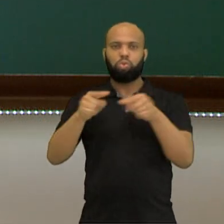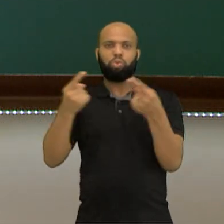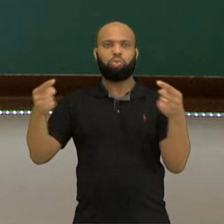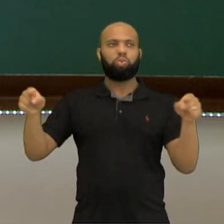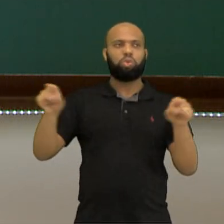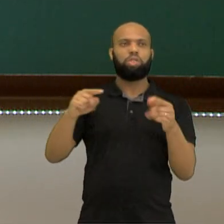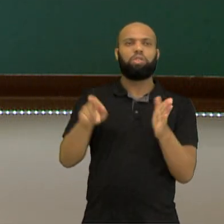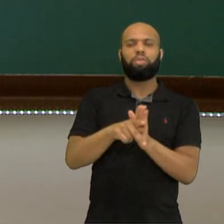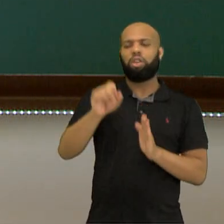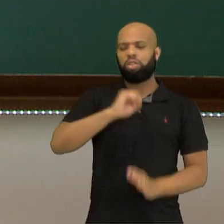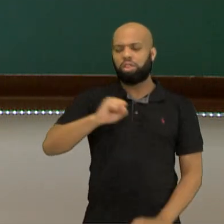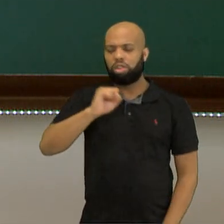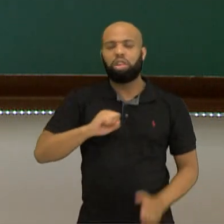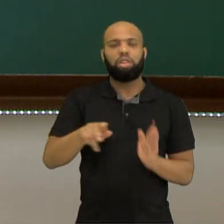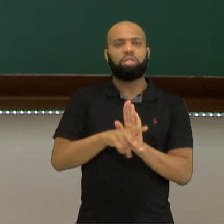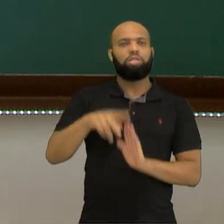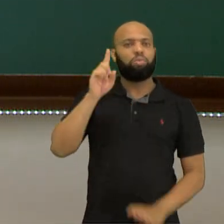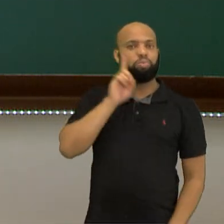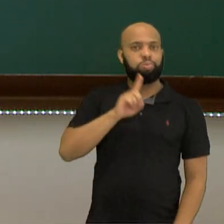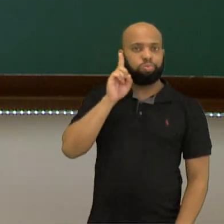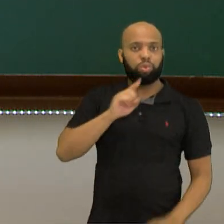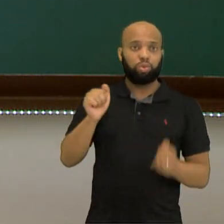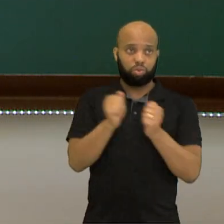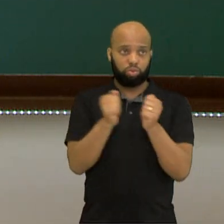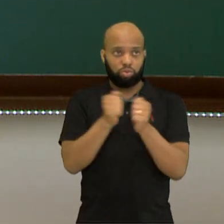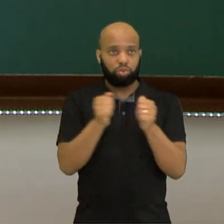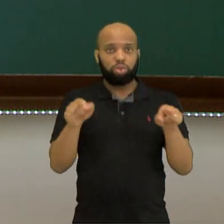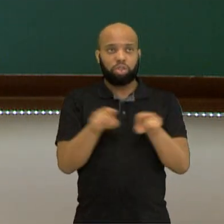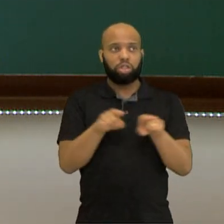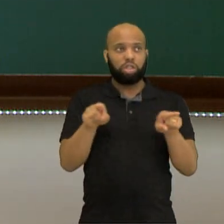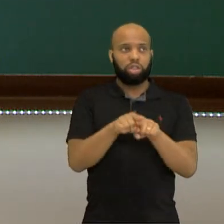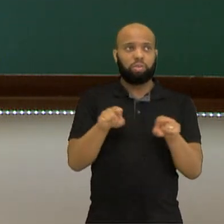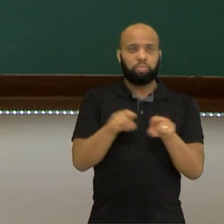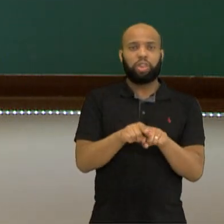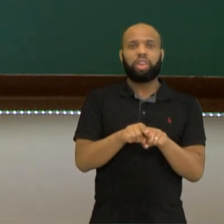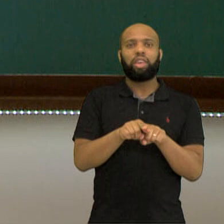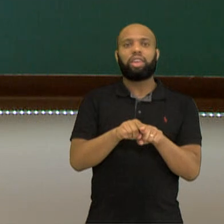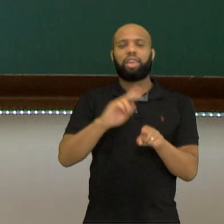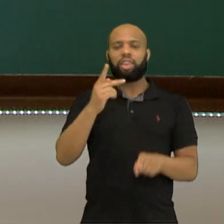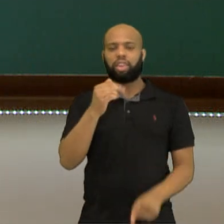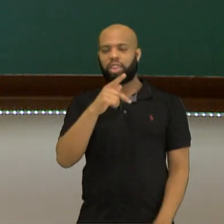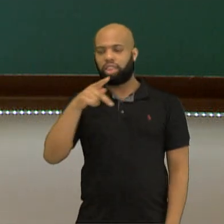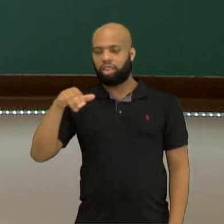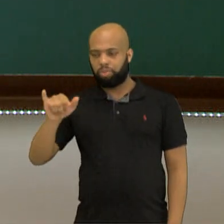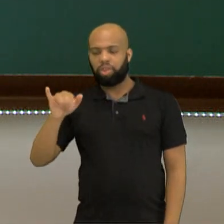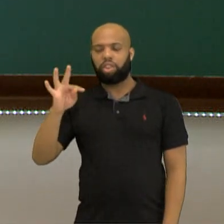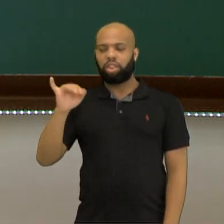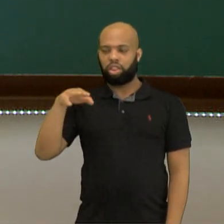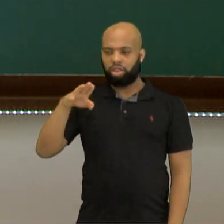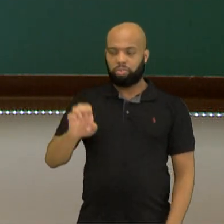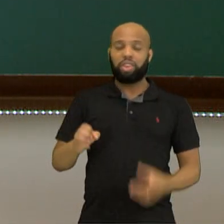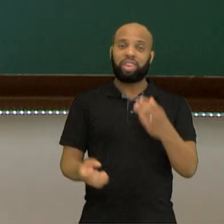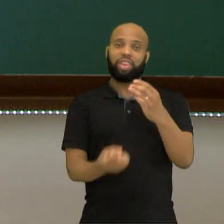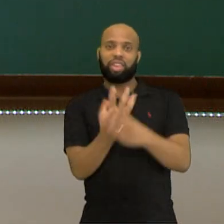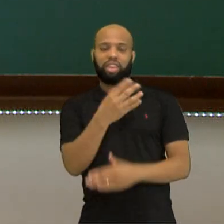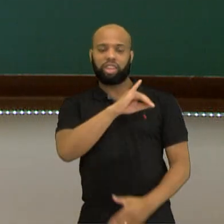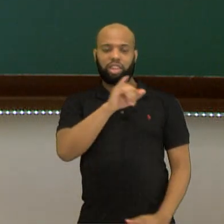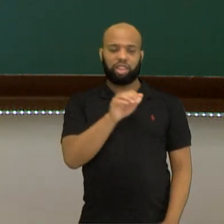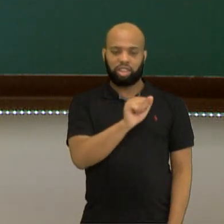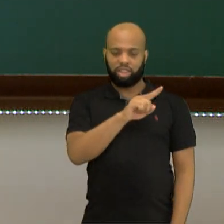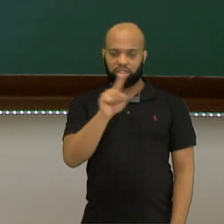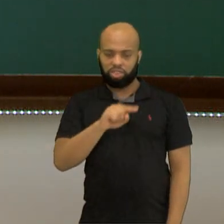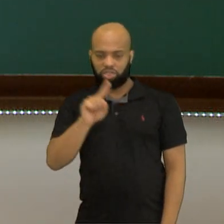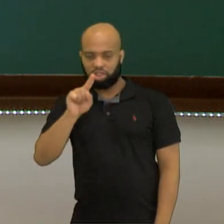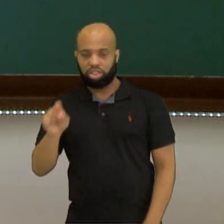marciais norte-americanas, mais o ragtime, vai originar o jazz, que a sua base é no improviso.